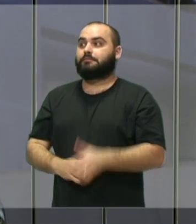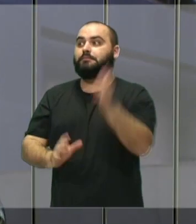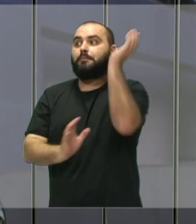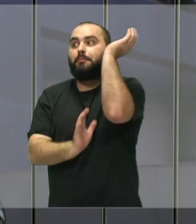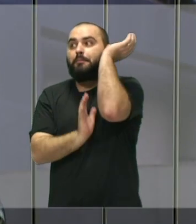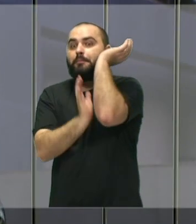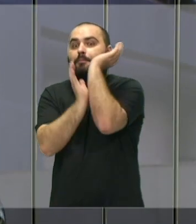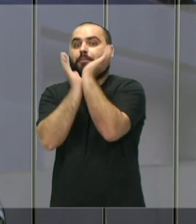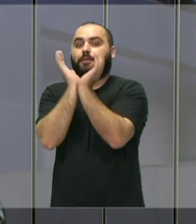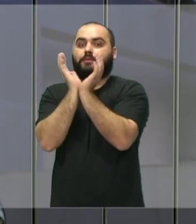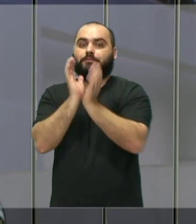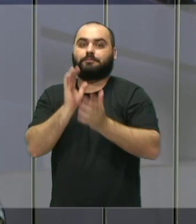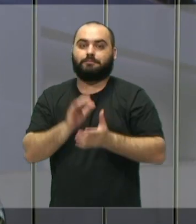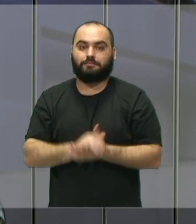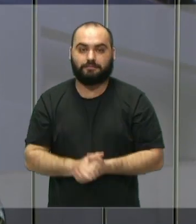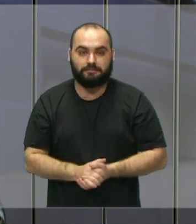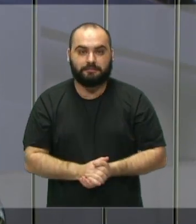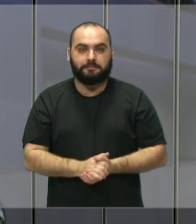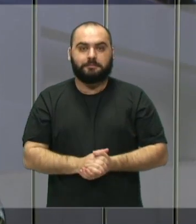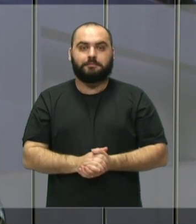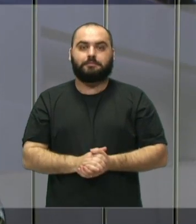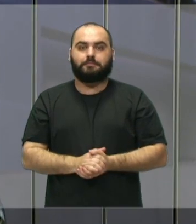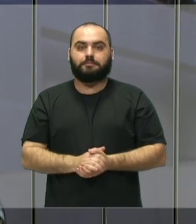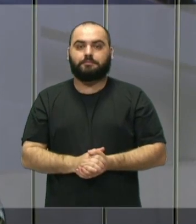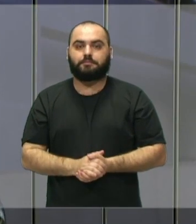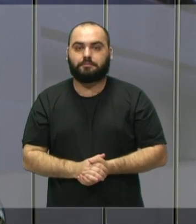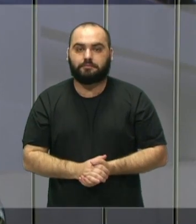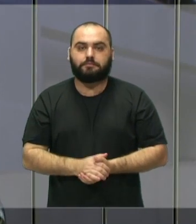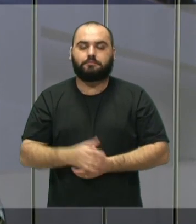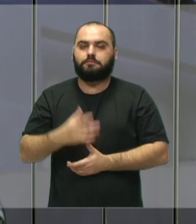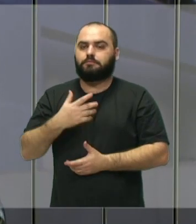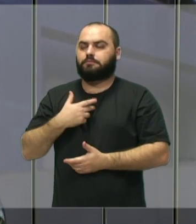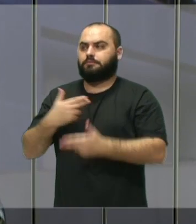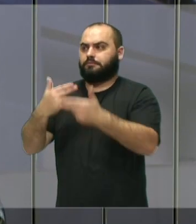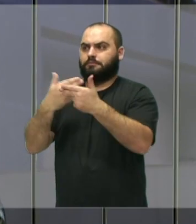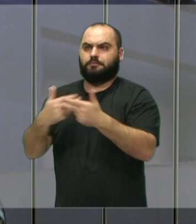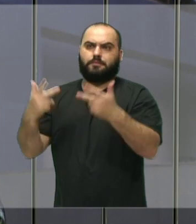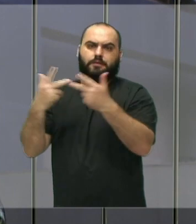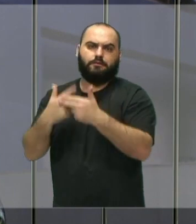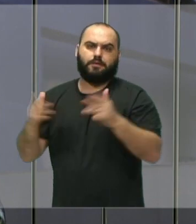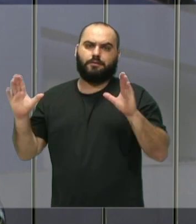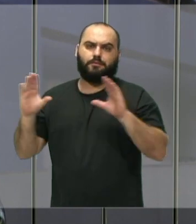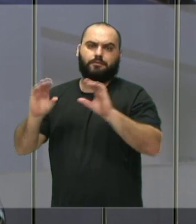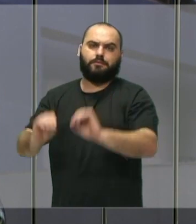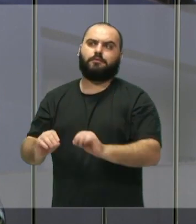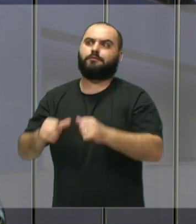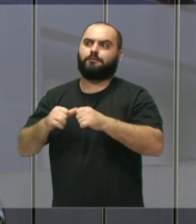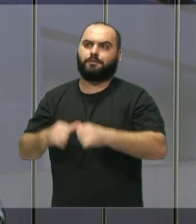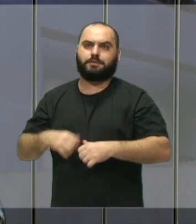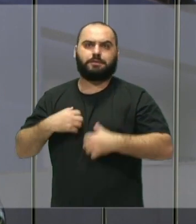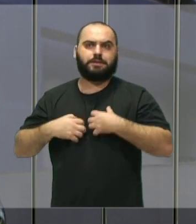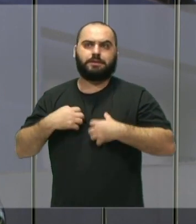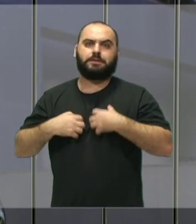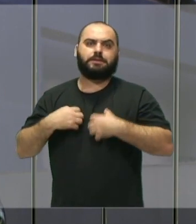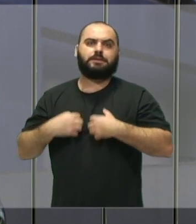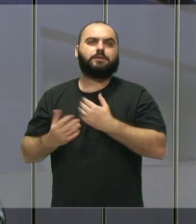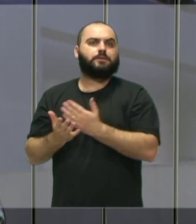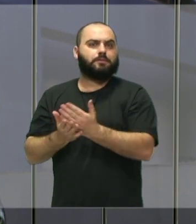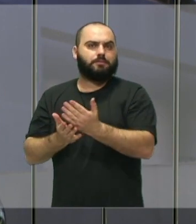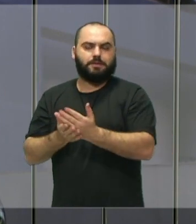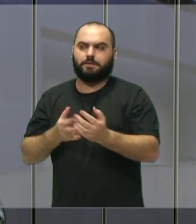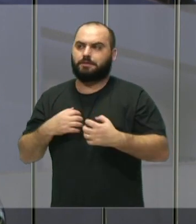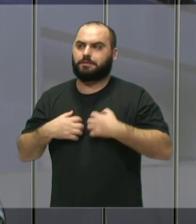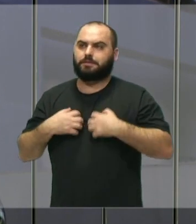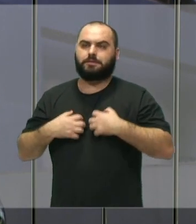burocracia. Isso me fez perder o sono muitas noites, muito angustiada. Eu fiquei nos primeiros meses muito